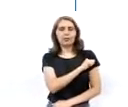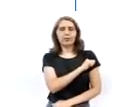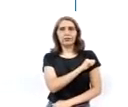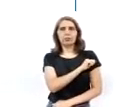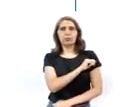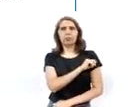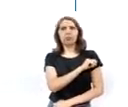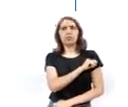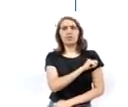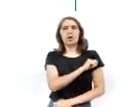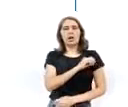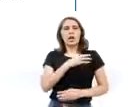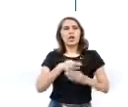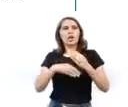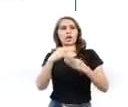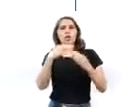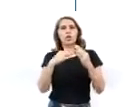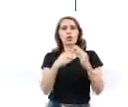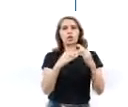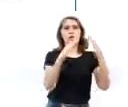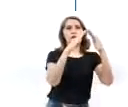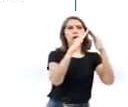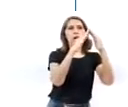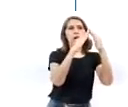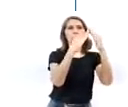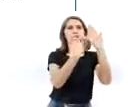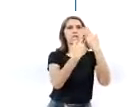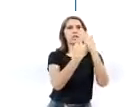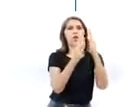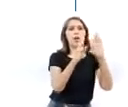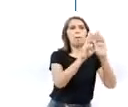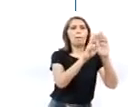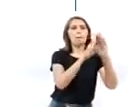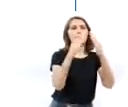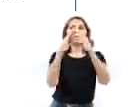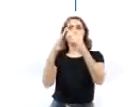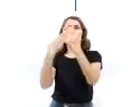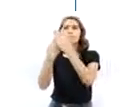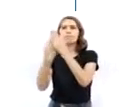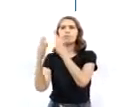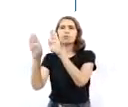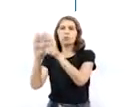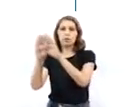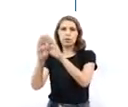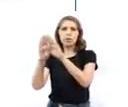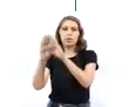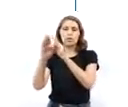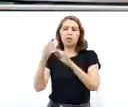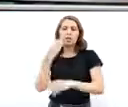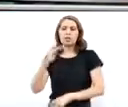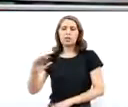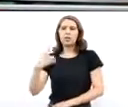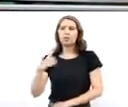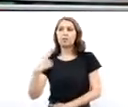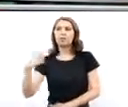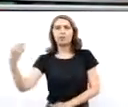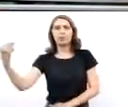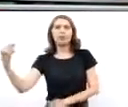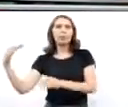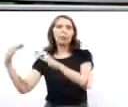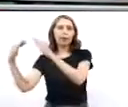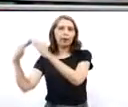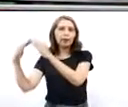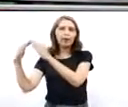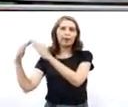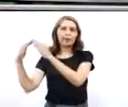escolas. Todas as escolas foram fechadas, as crianças foram para suas casas, num primeiro momento. Num segundo momento, já